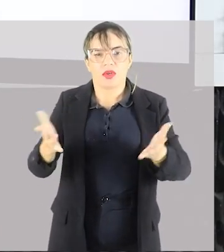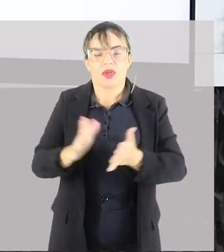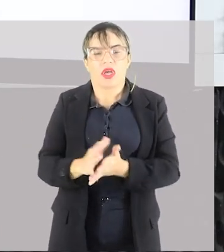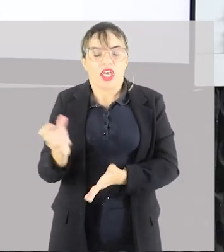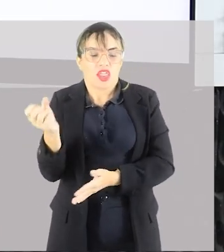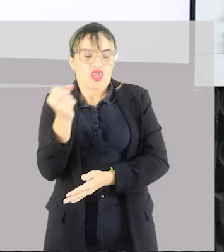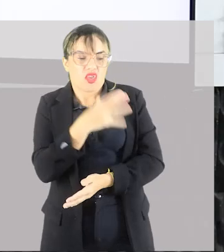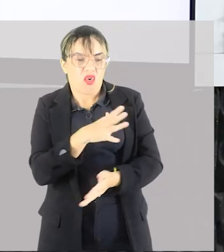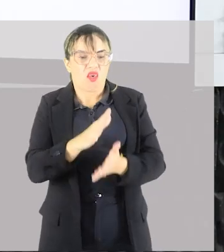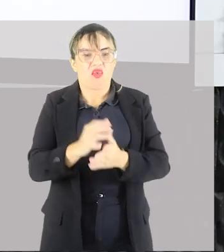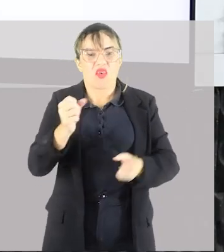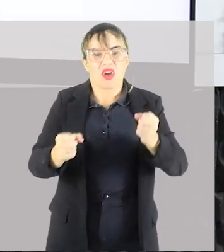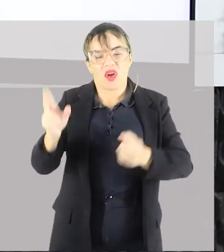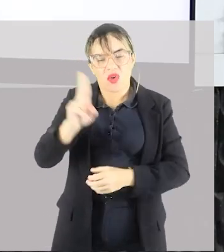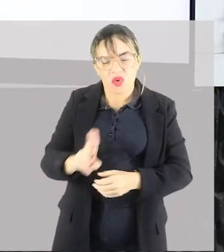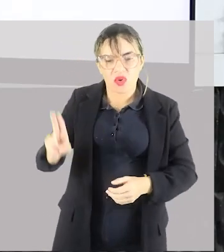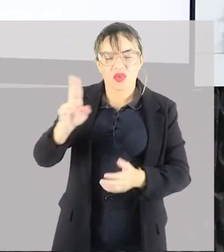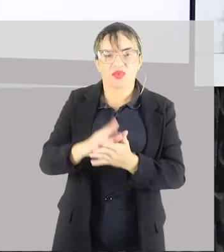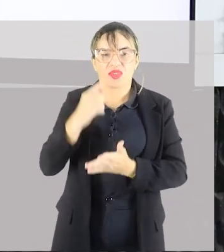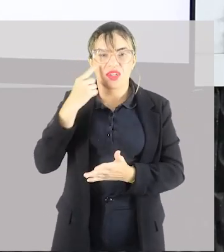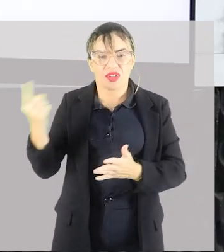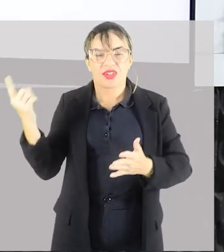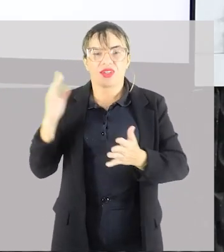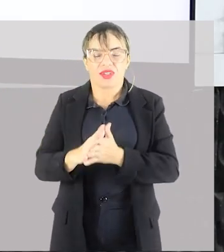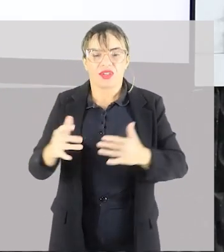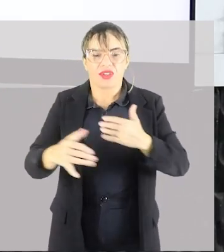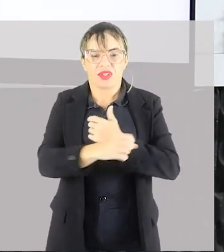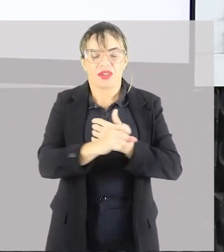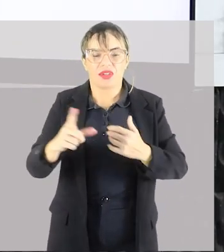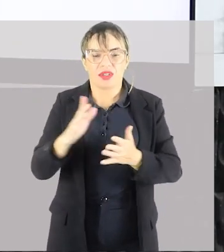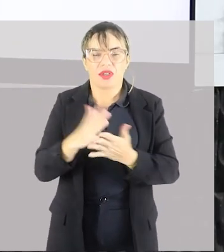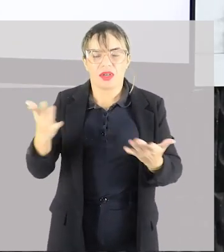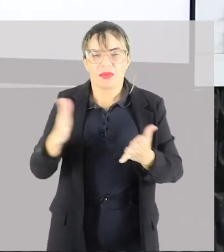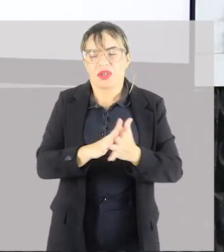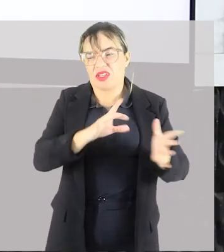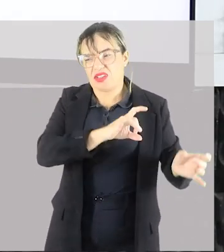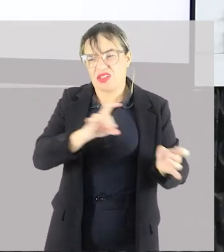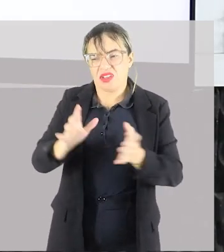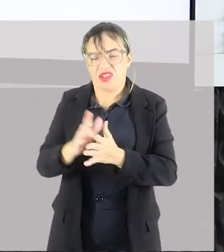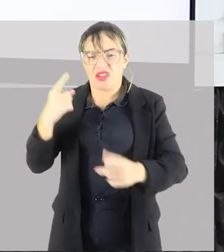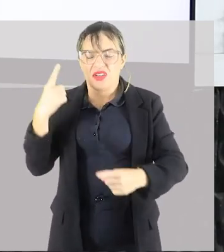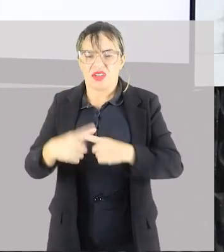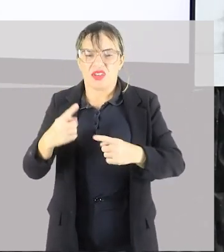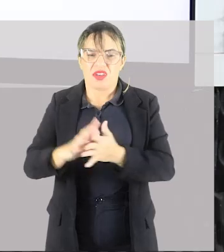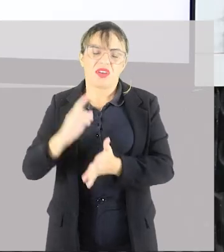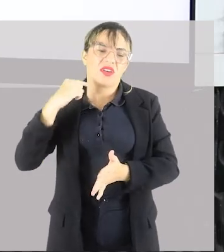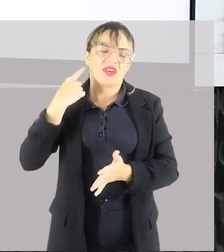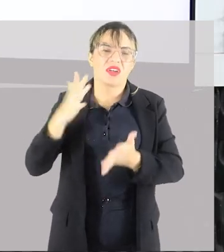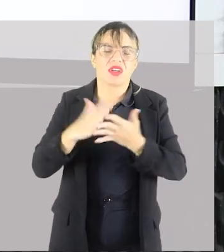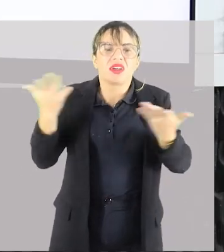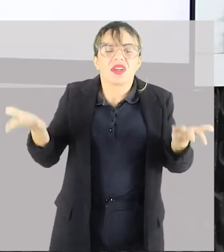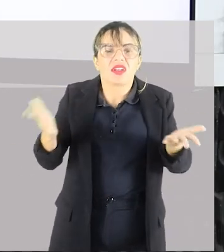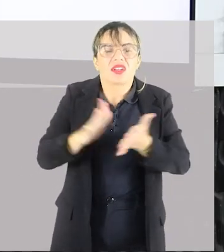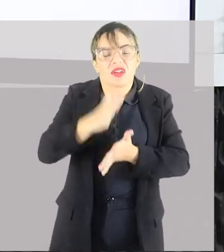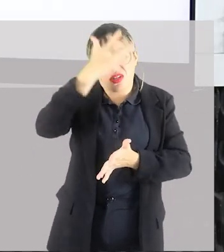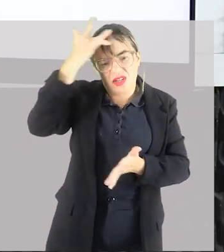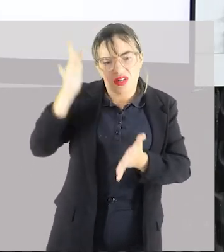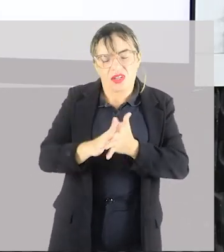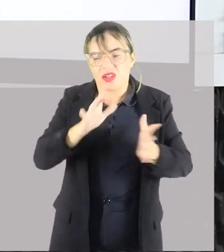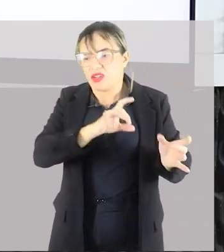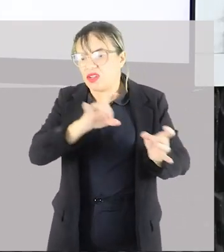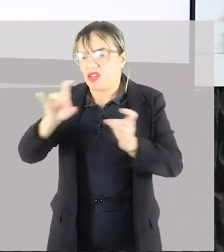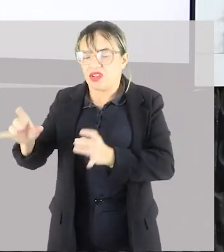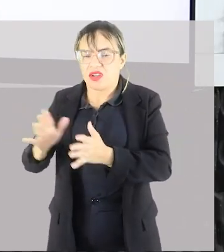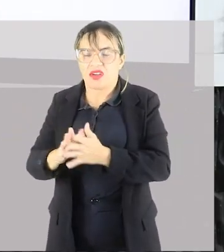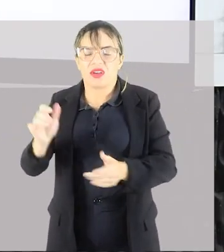muito jovem, muito nova. Será que esses carros seriam descartáveis? Será que as pessoas são muito descartáveis? Será que as pessoas